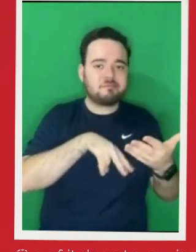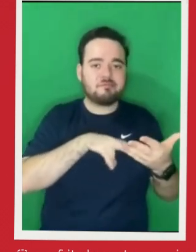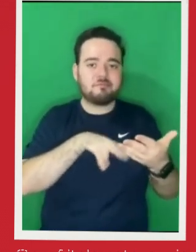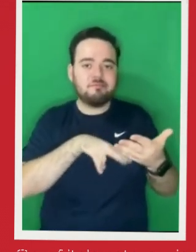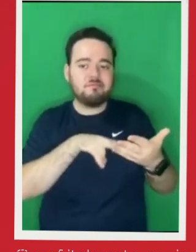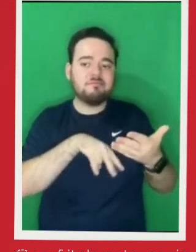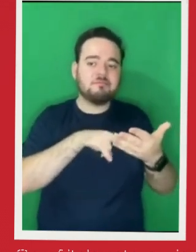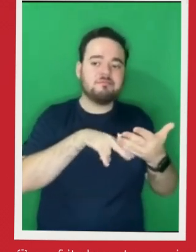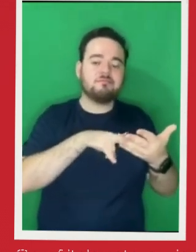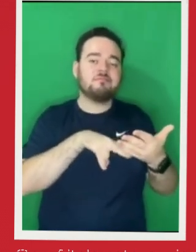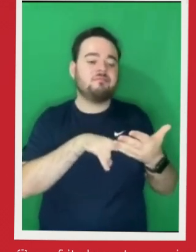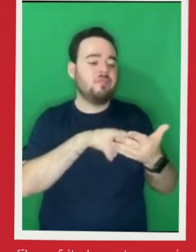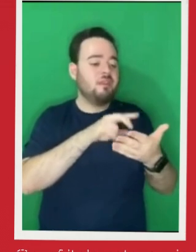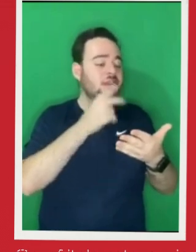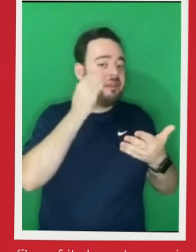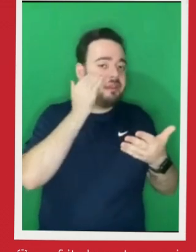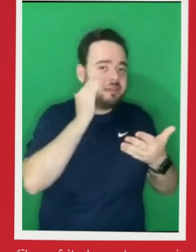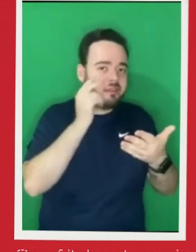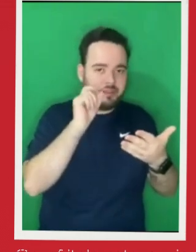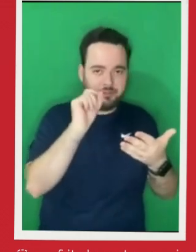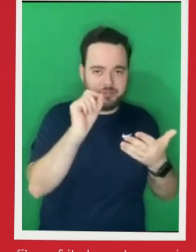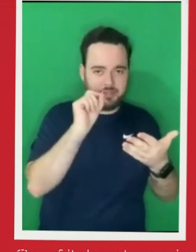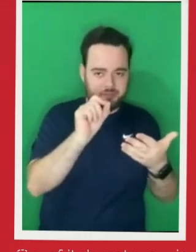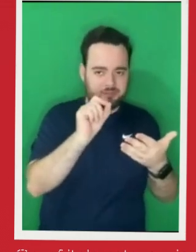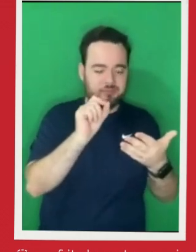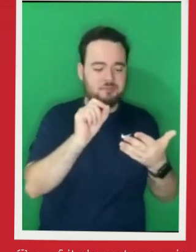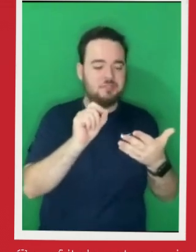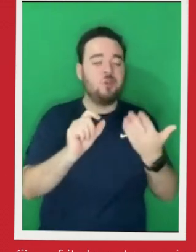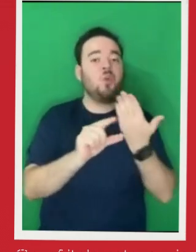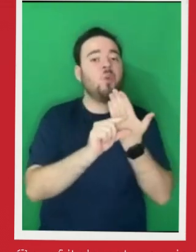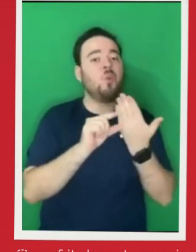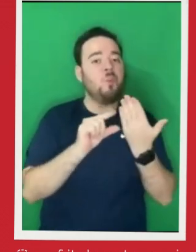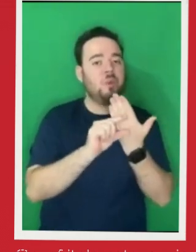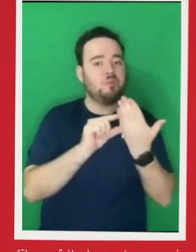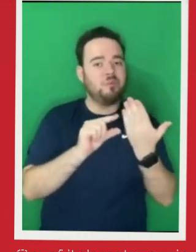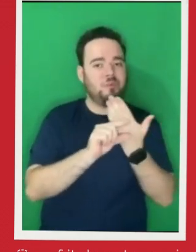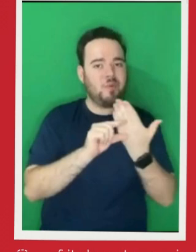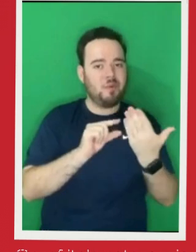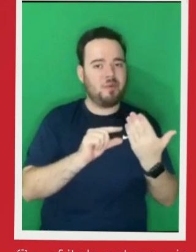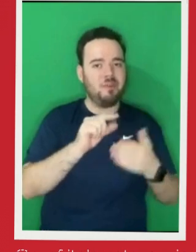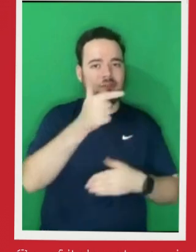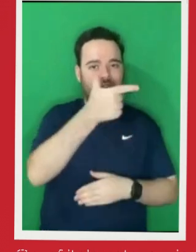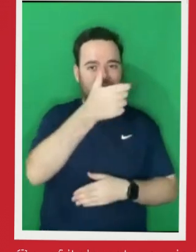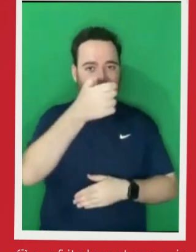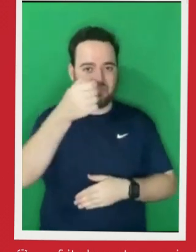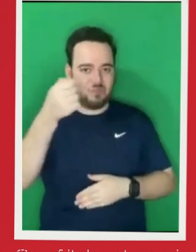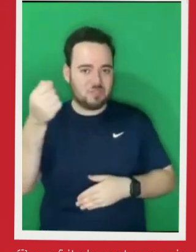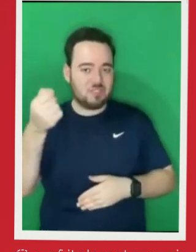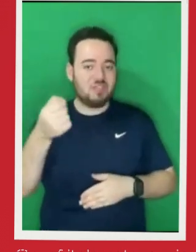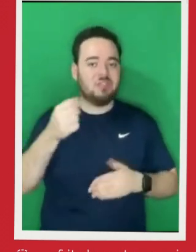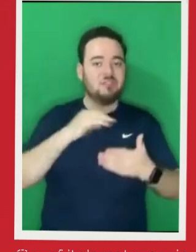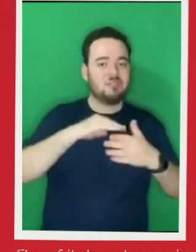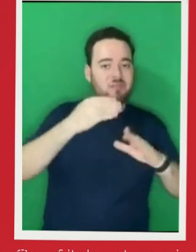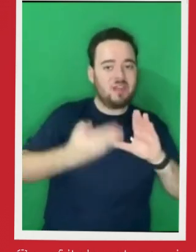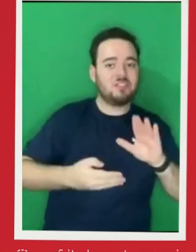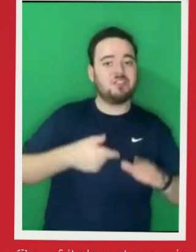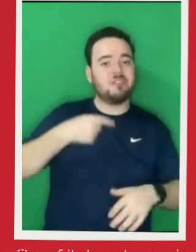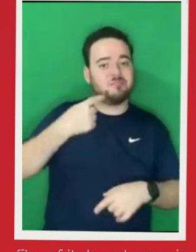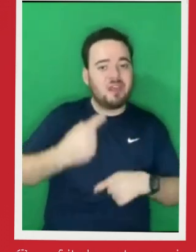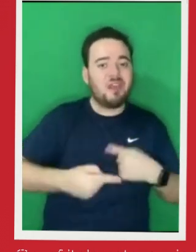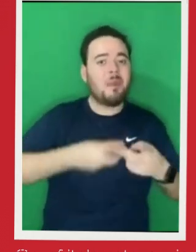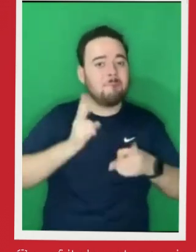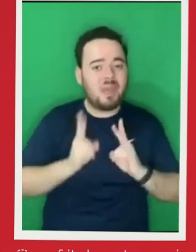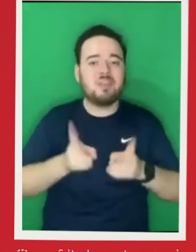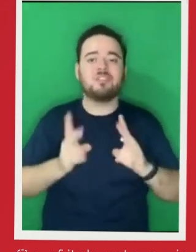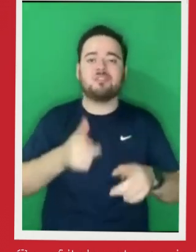minha formuleta, você fala, cara, isso é importante, entenda a minha formuleta. Uma autora, num livro de 200 páginas, ela se repete. Então, o que eu